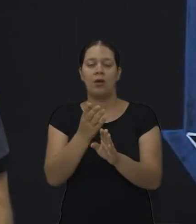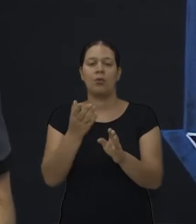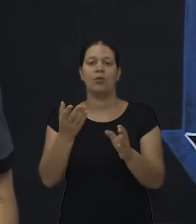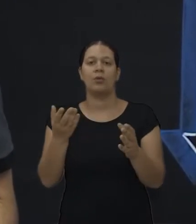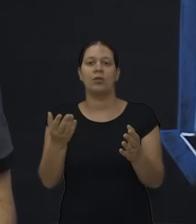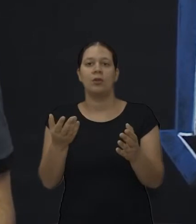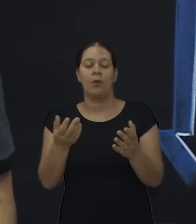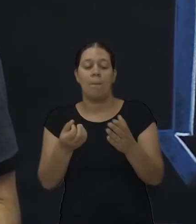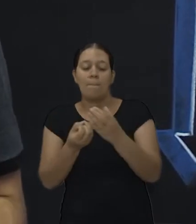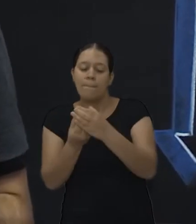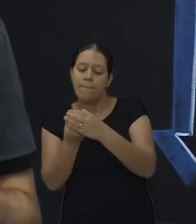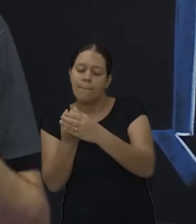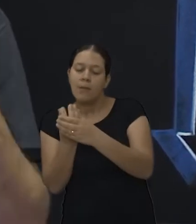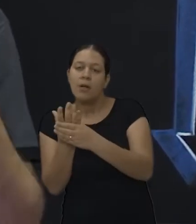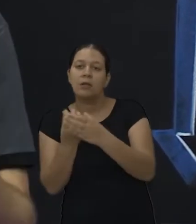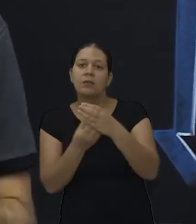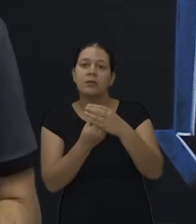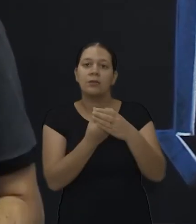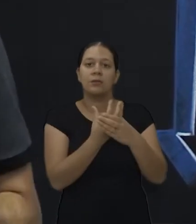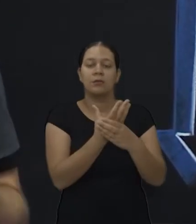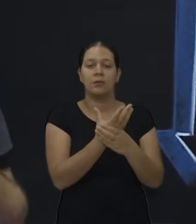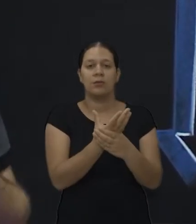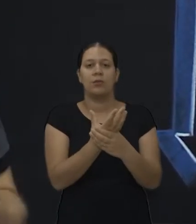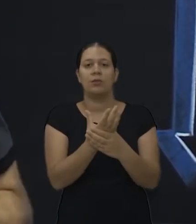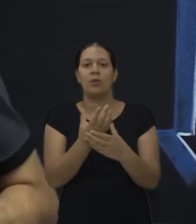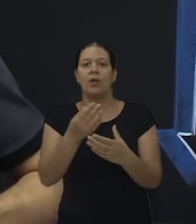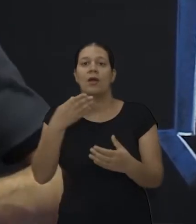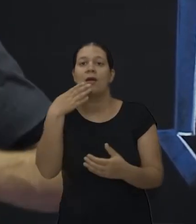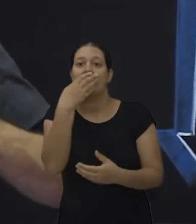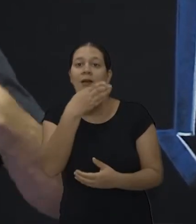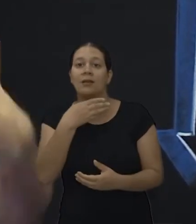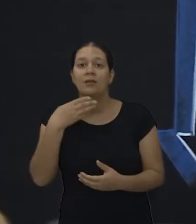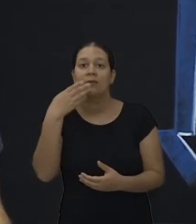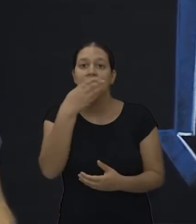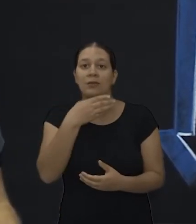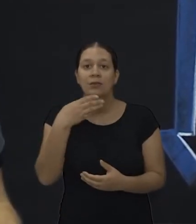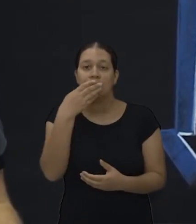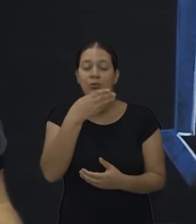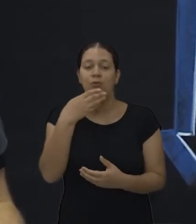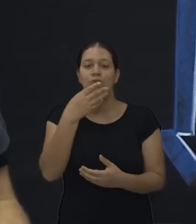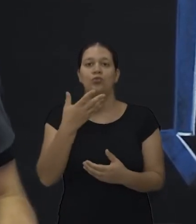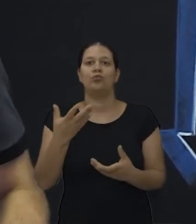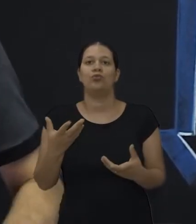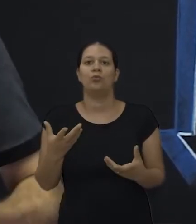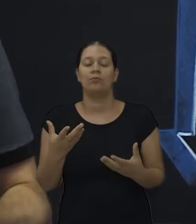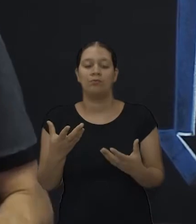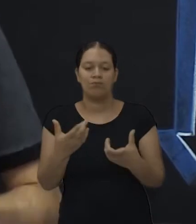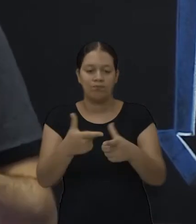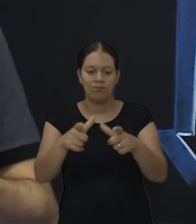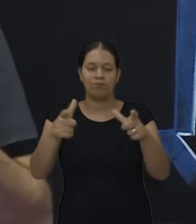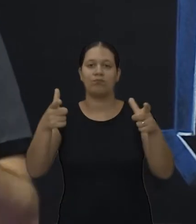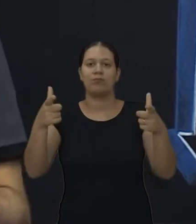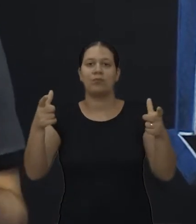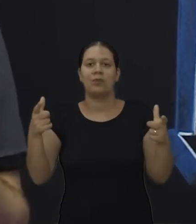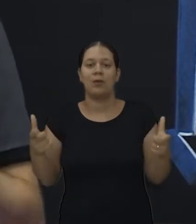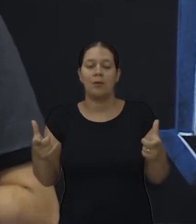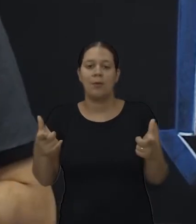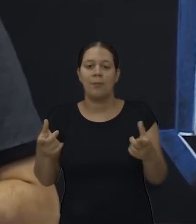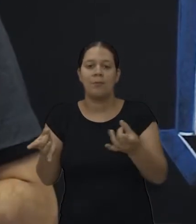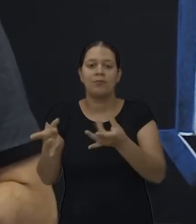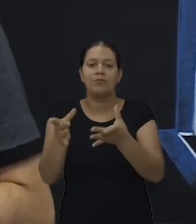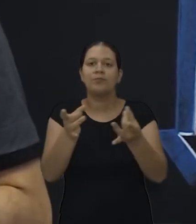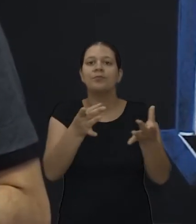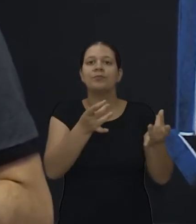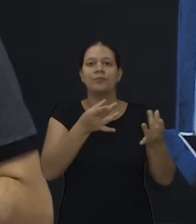seja, plantio e produção do açúcar em larga escala, para fins de comércio. Não era